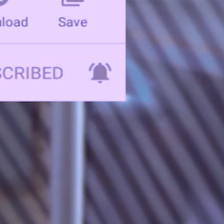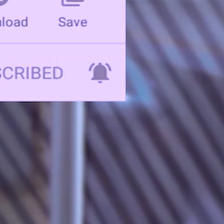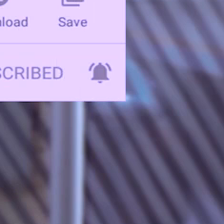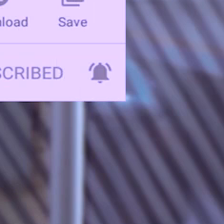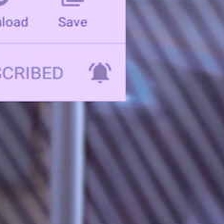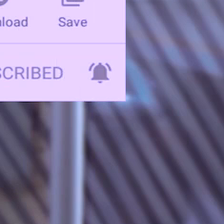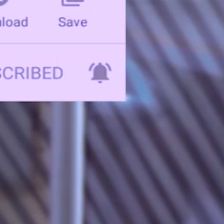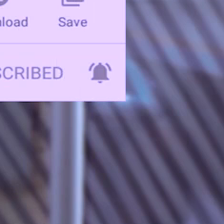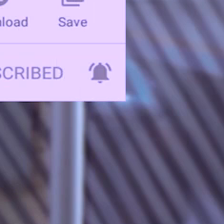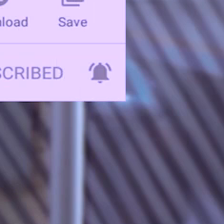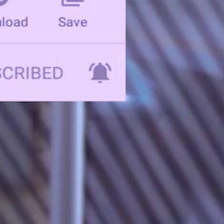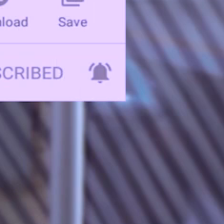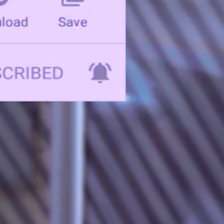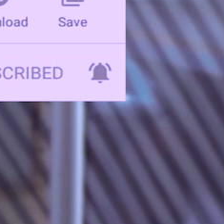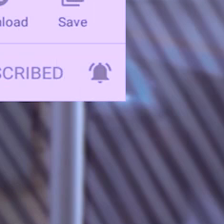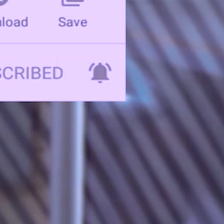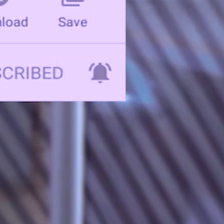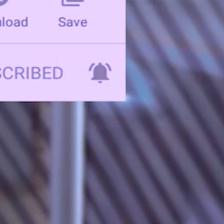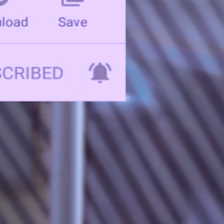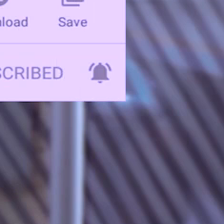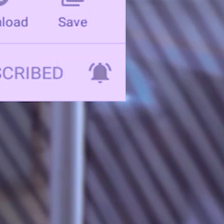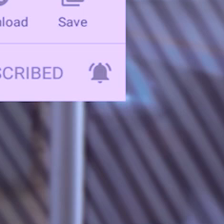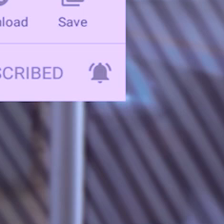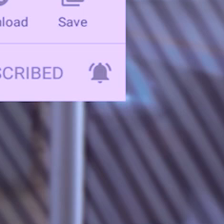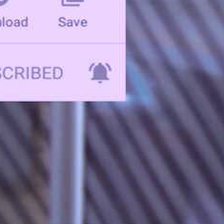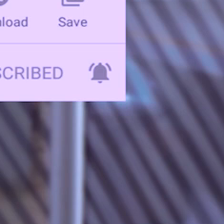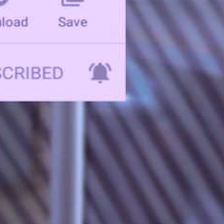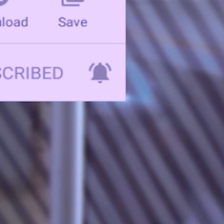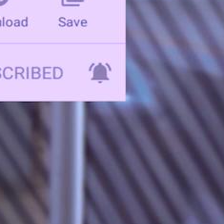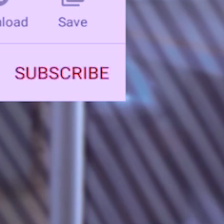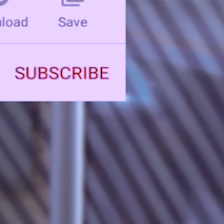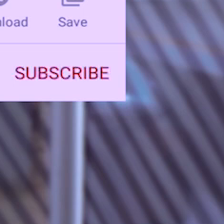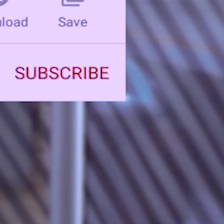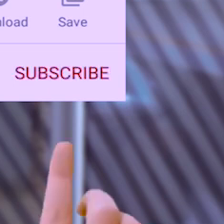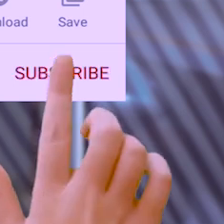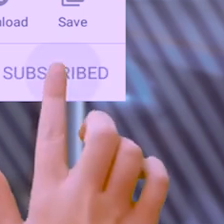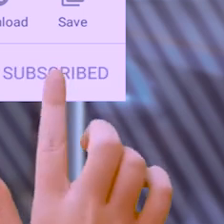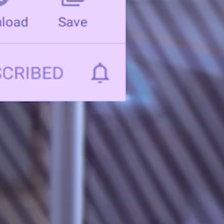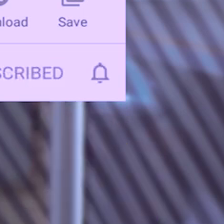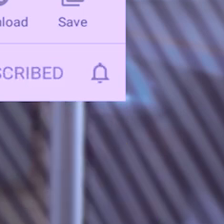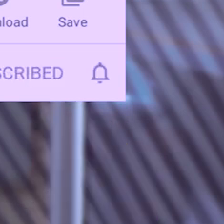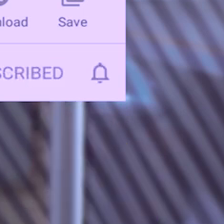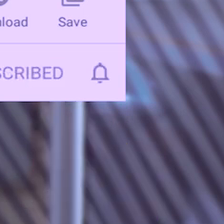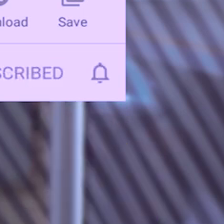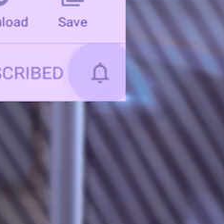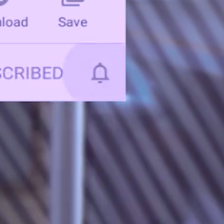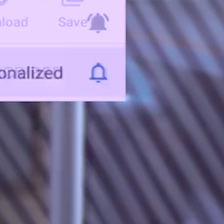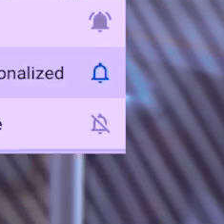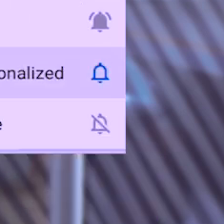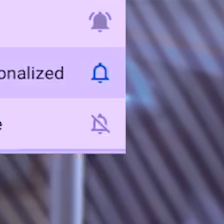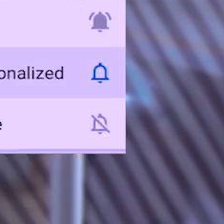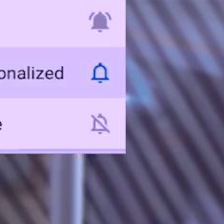botsira gosta vídeo idane. Fo comentário se iha crítica no sugestão ruma. Subscribe